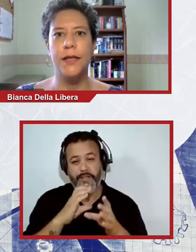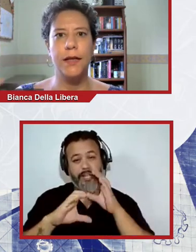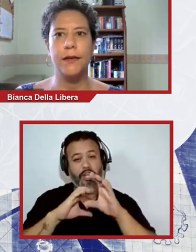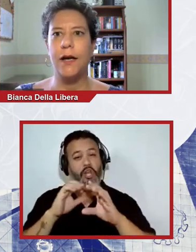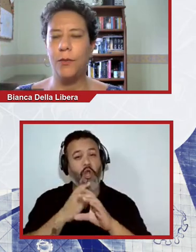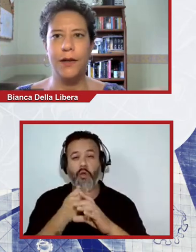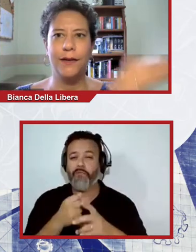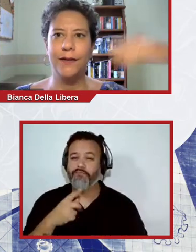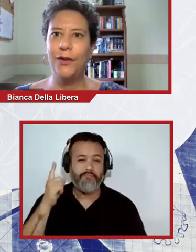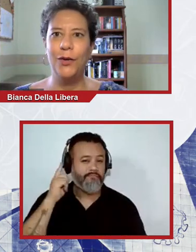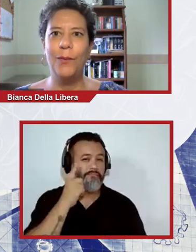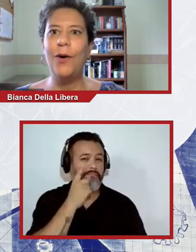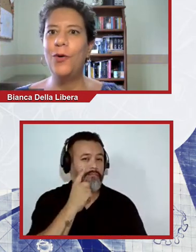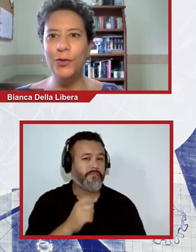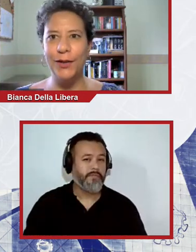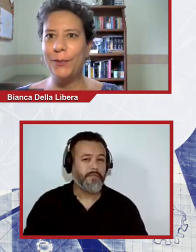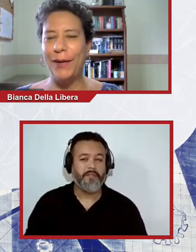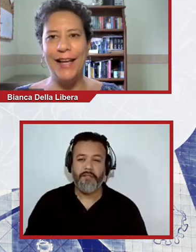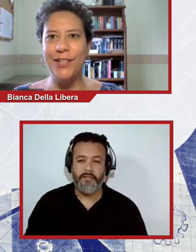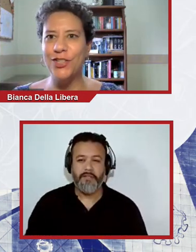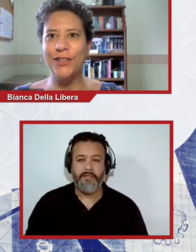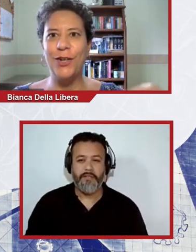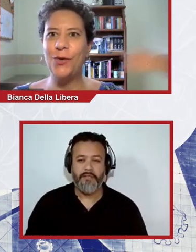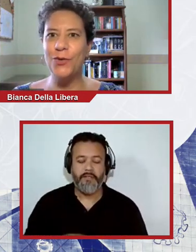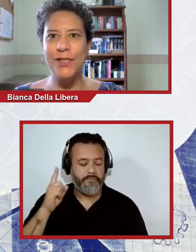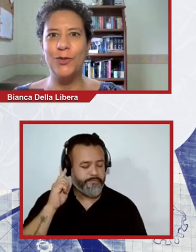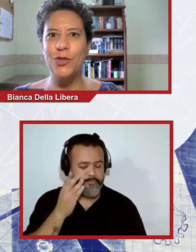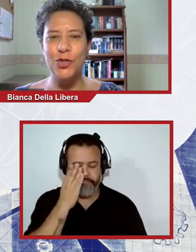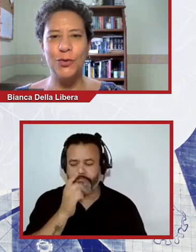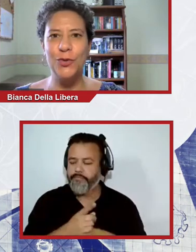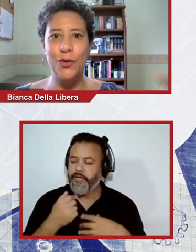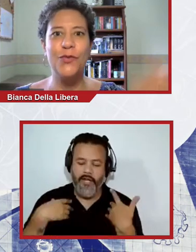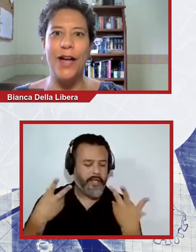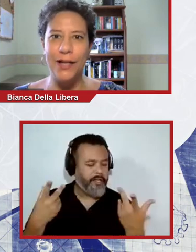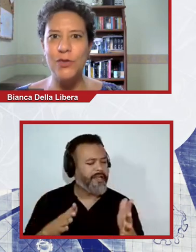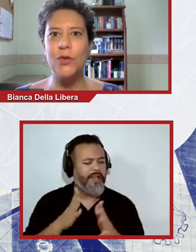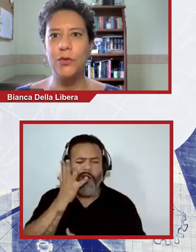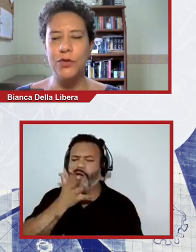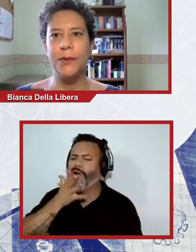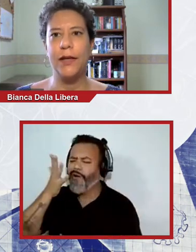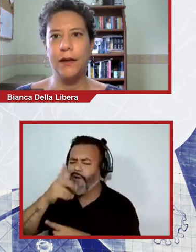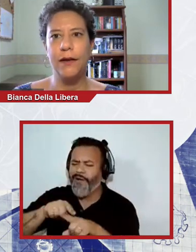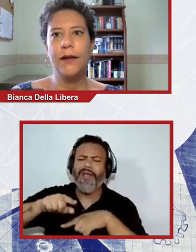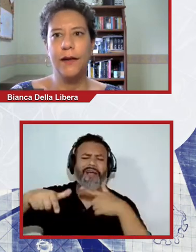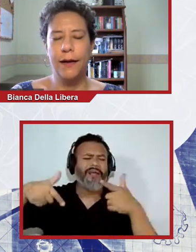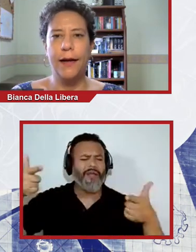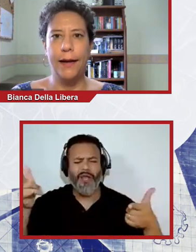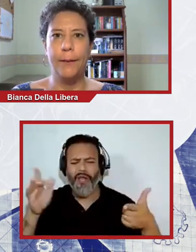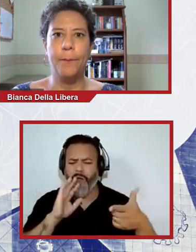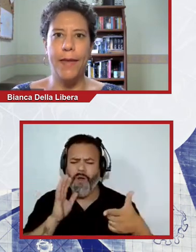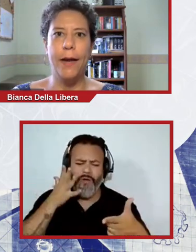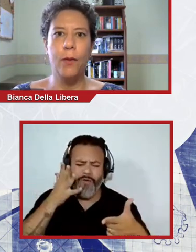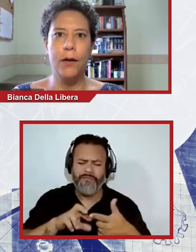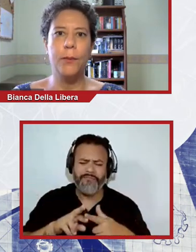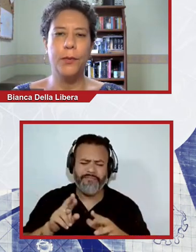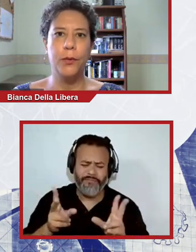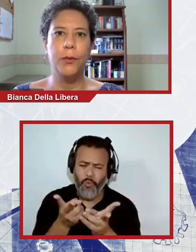com surdo-cegueira, dar uma outra palestra, dar um outro centro de estudos, ou vários outros, porque